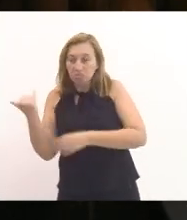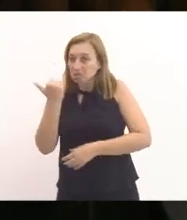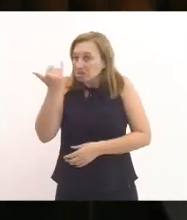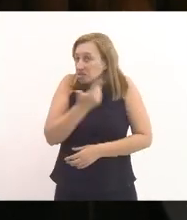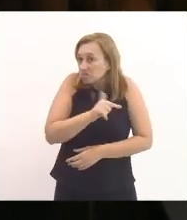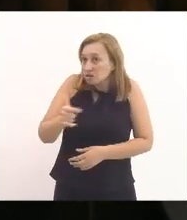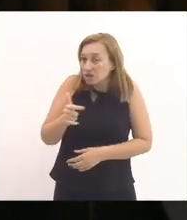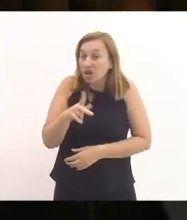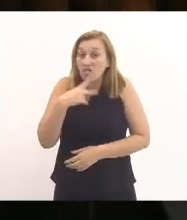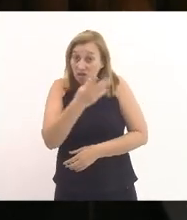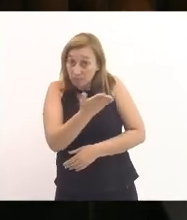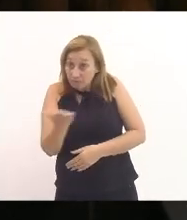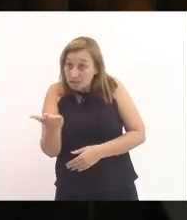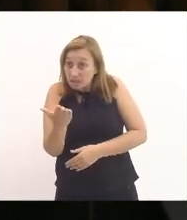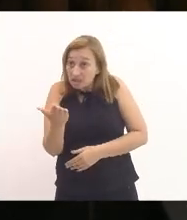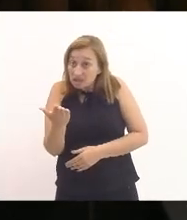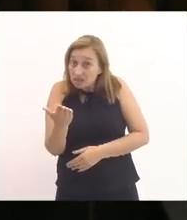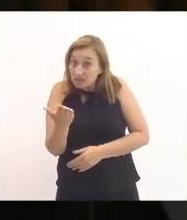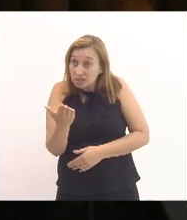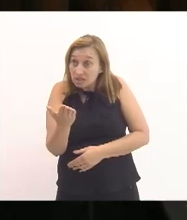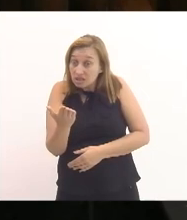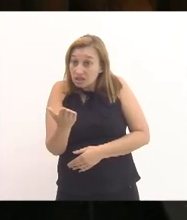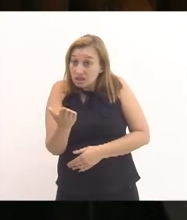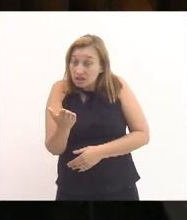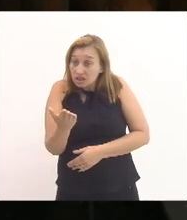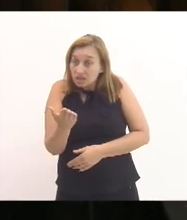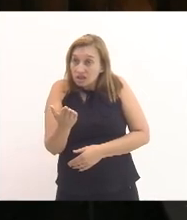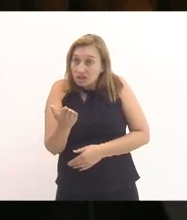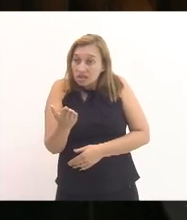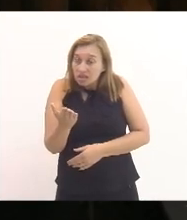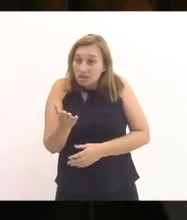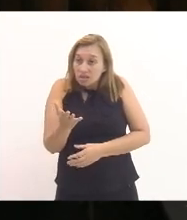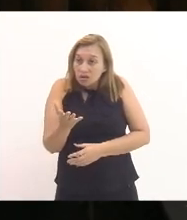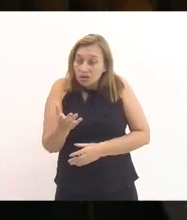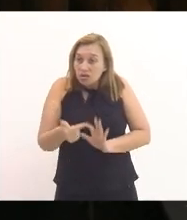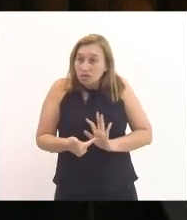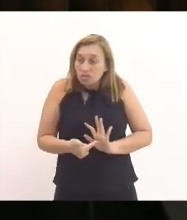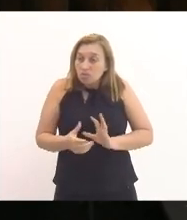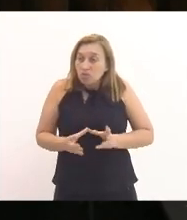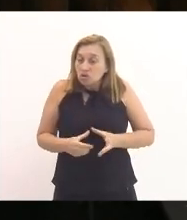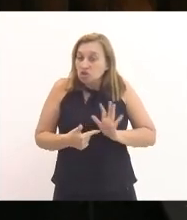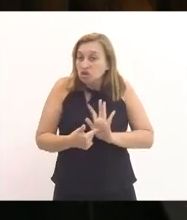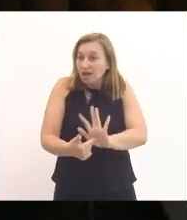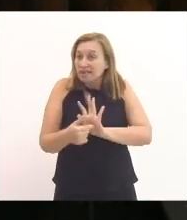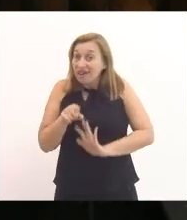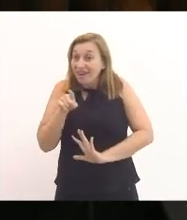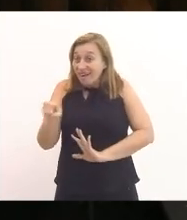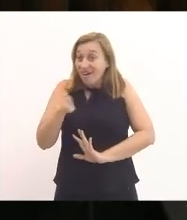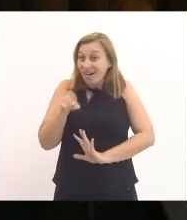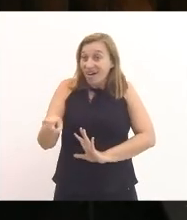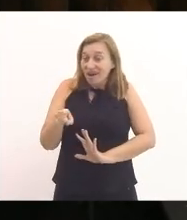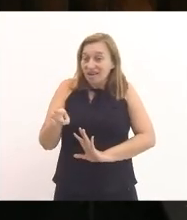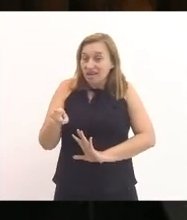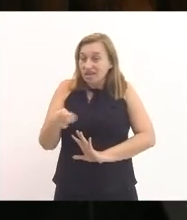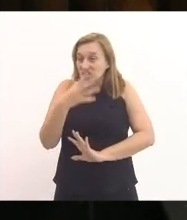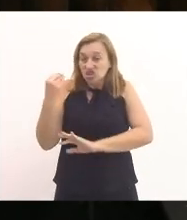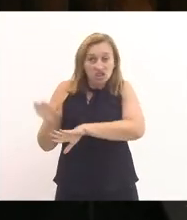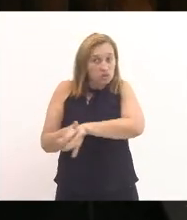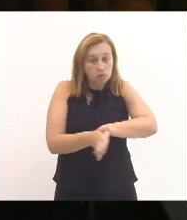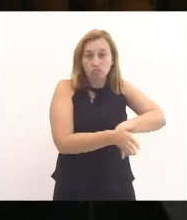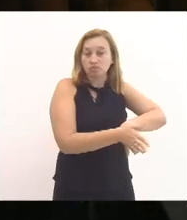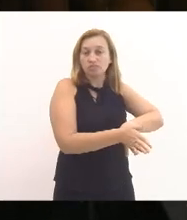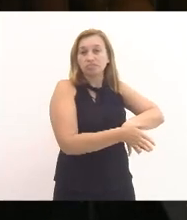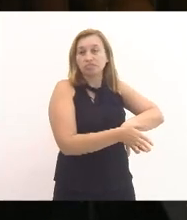eu digo só vocês ir é mas maldade que foi construída lá ah deixa isso aí tudo